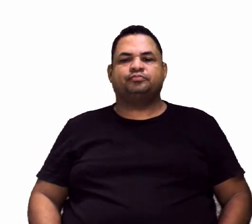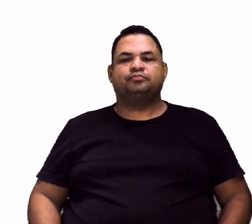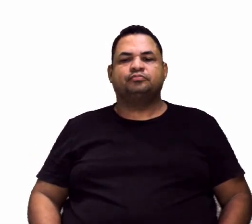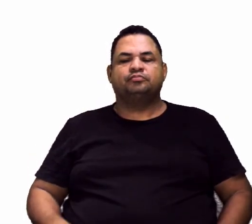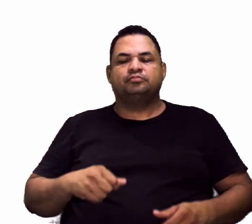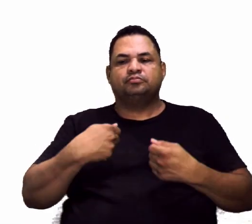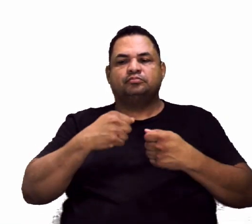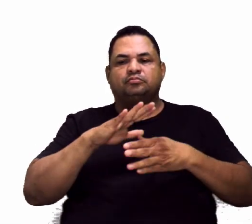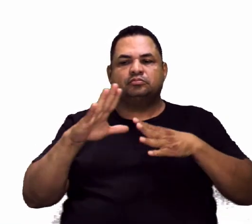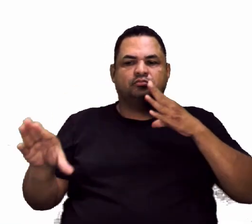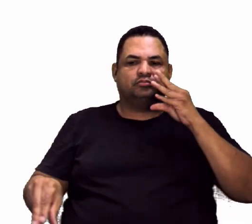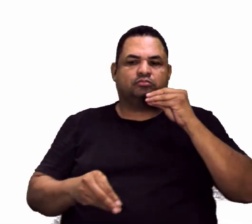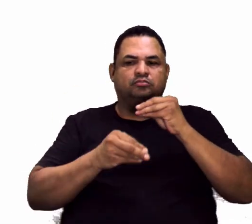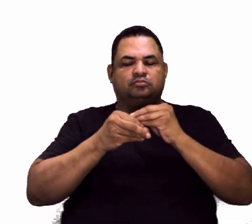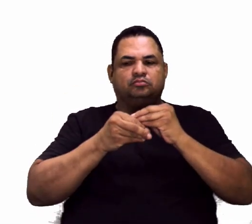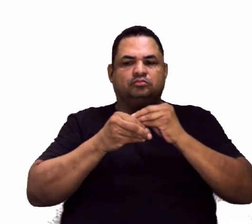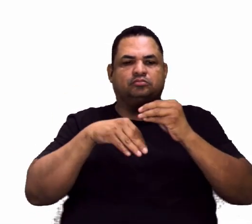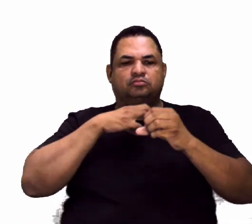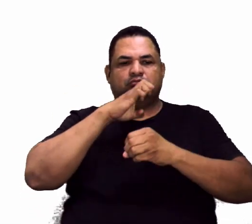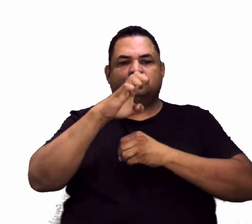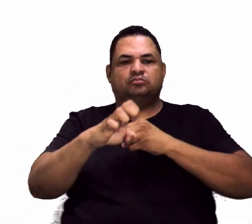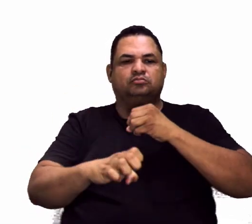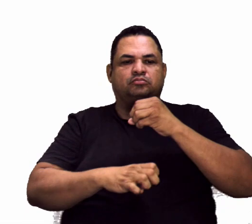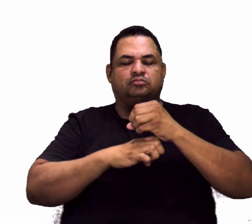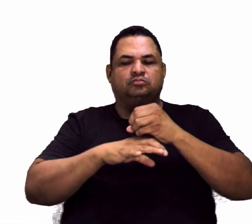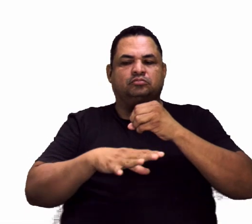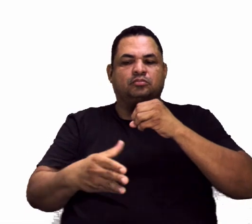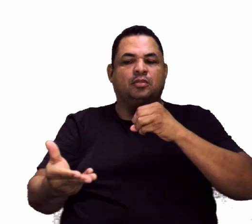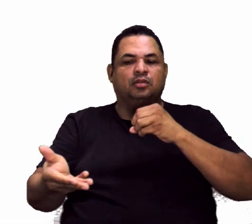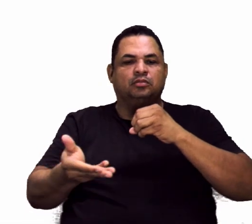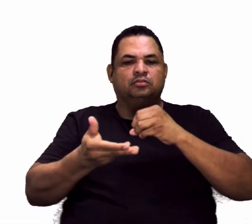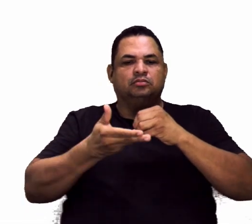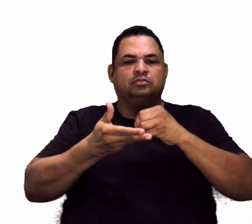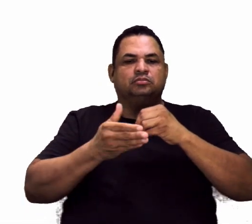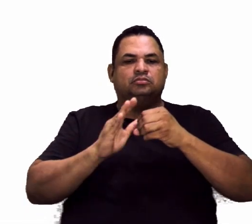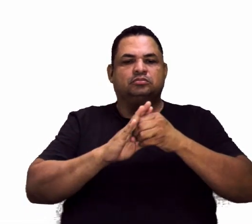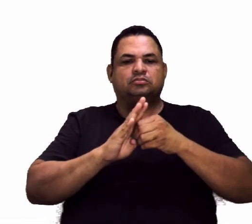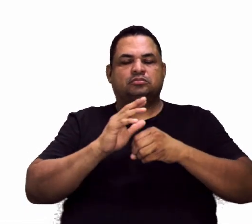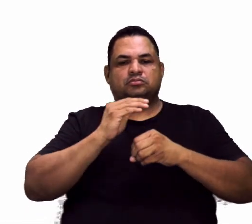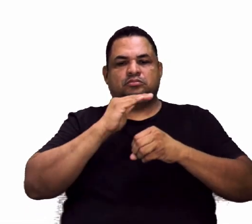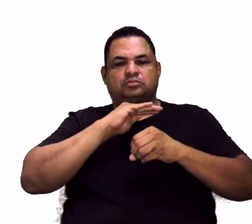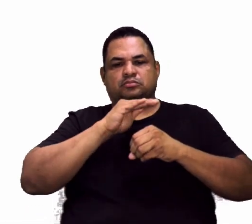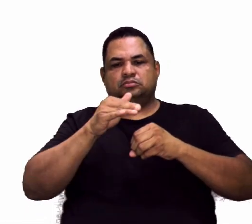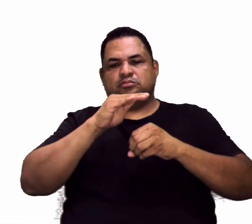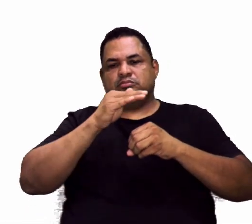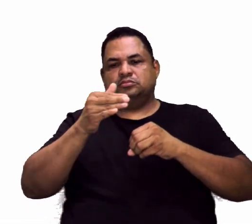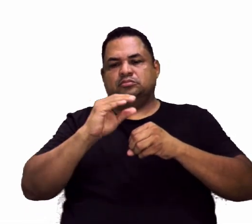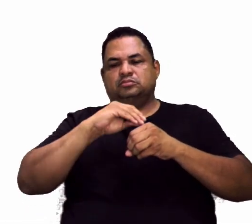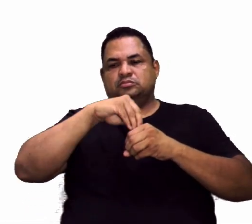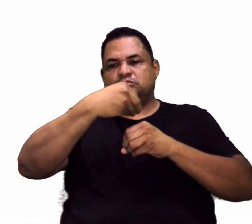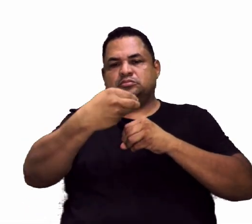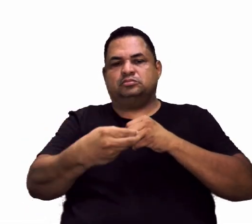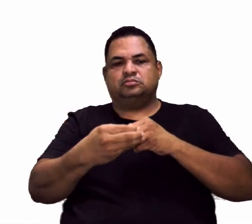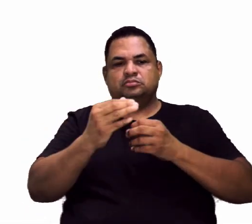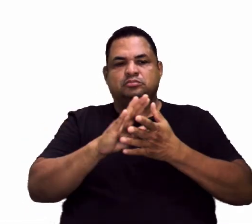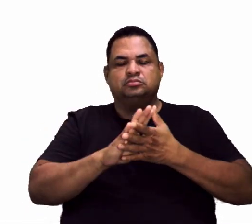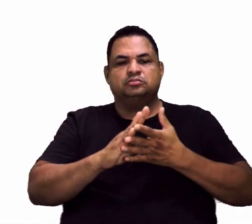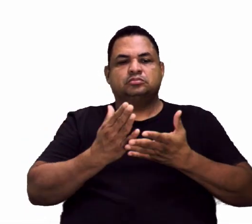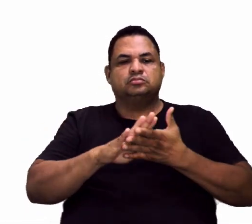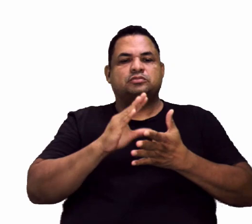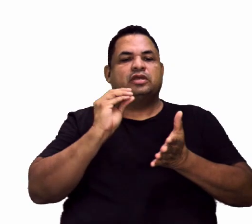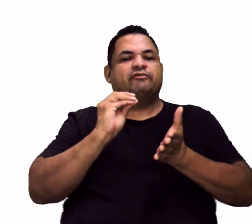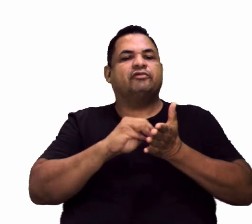devemos adicionar os elétrons que foram ganhos no nível e no subnível também mais externos. Isto é, que